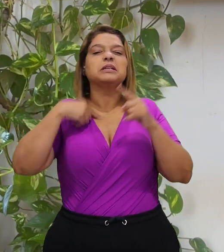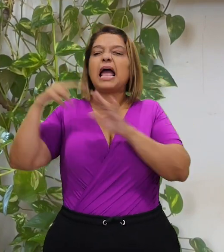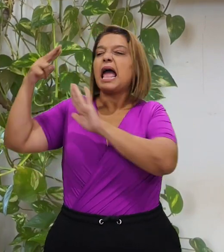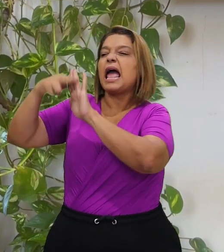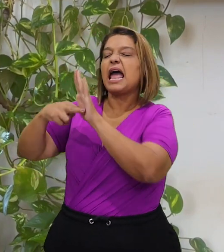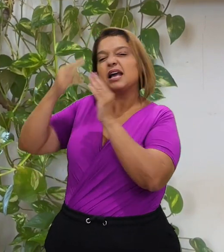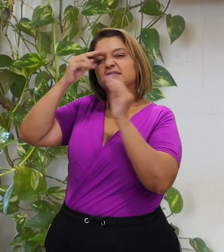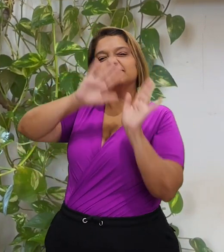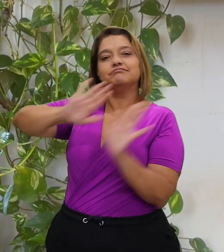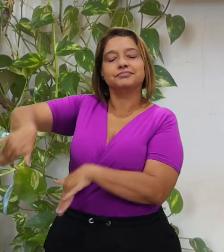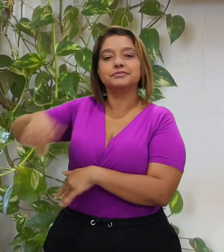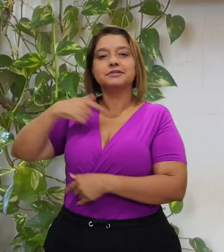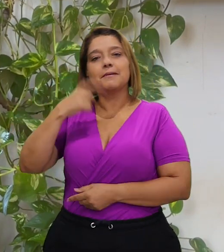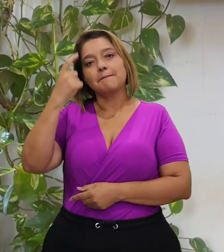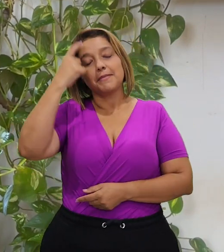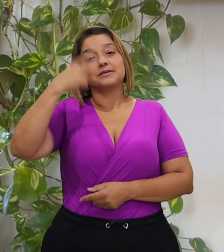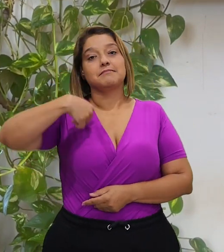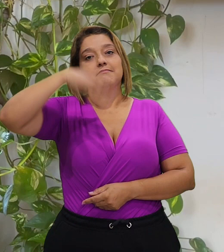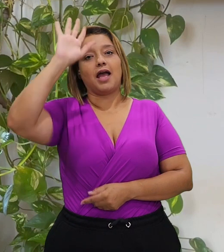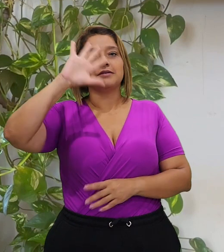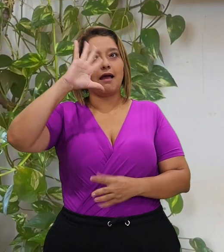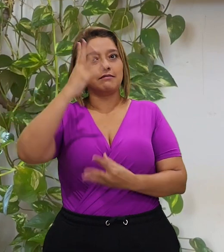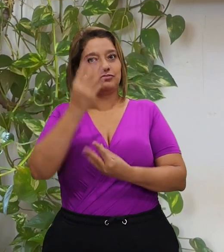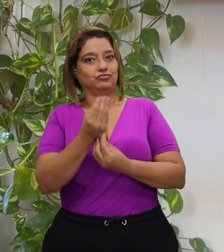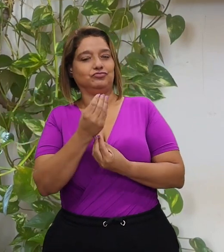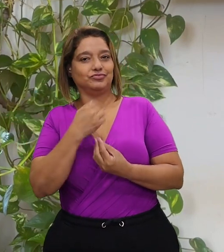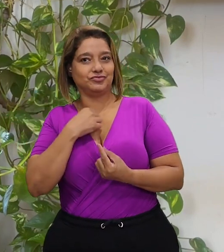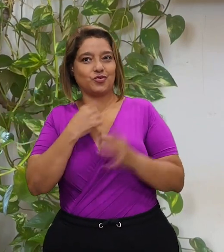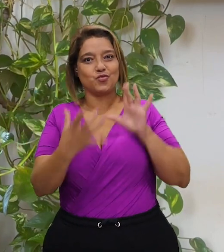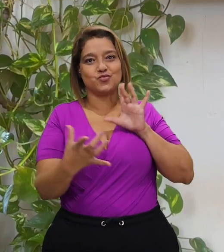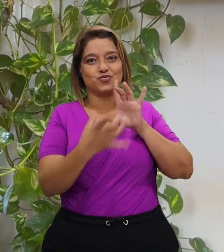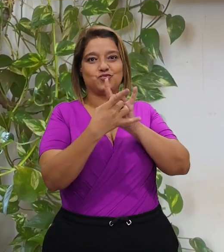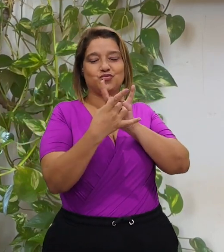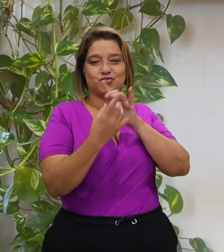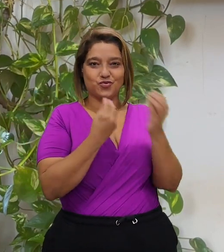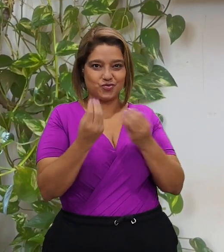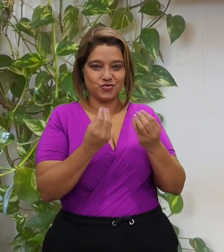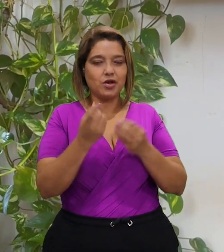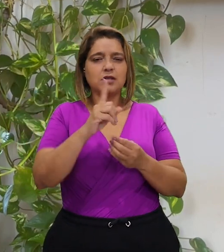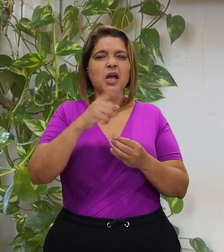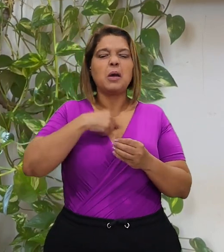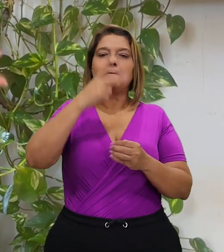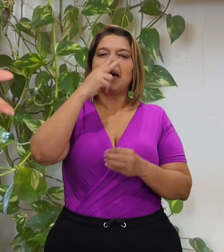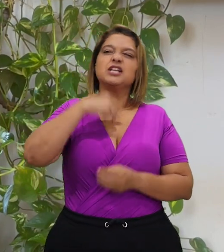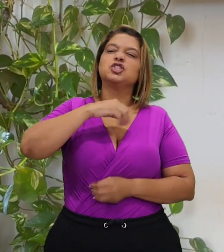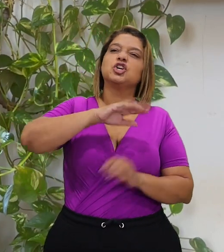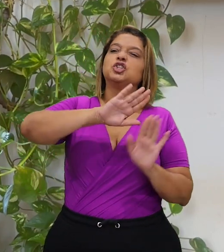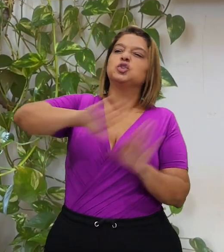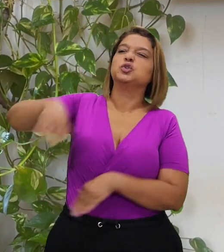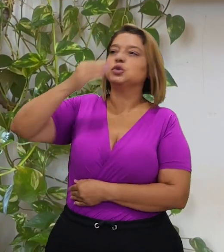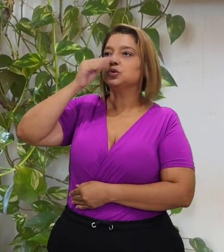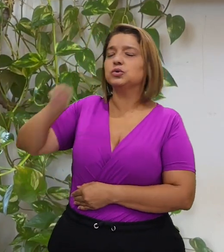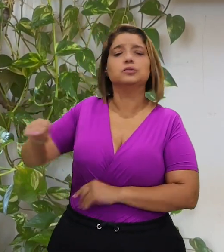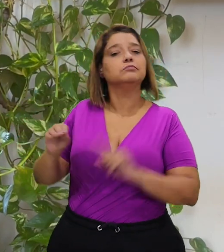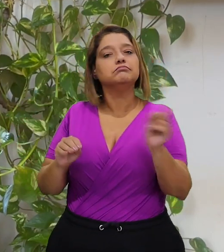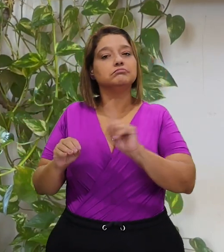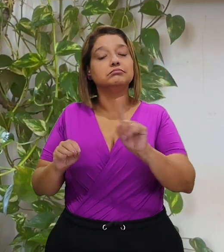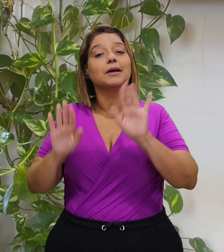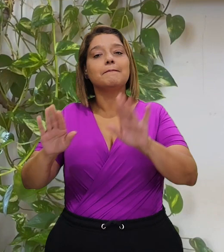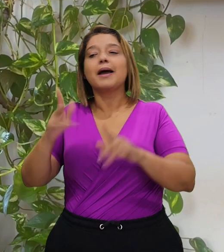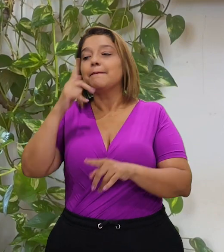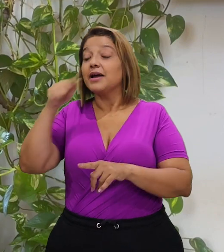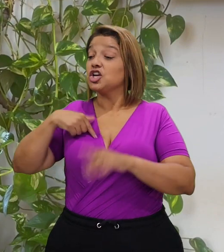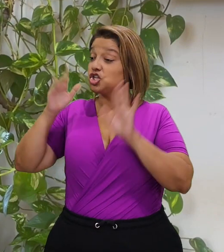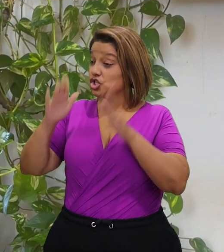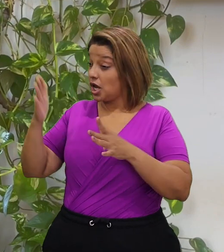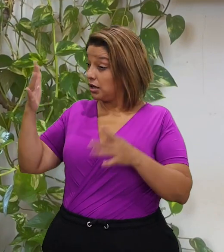entende como que funciona, você estuda, desenha-se para compreender, compreende-se para desenhar. Existe um estudo por